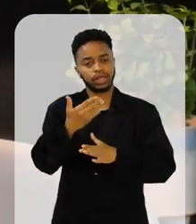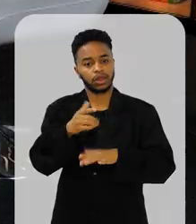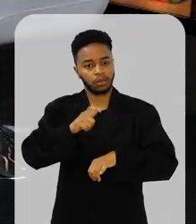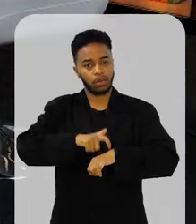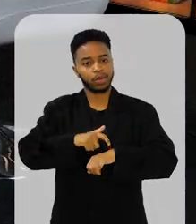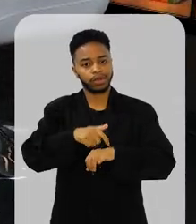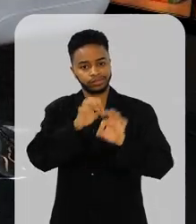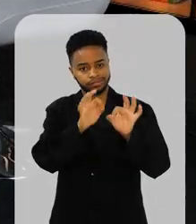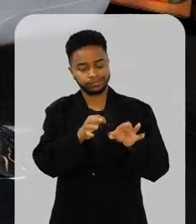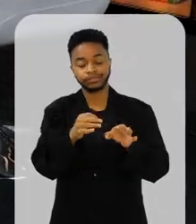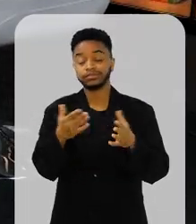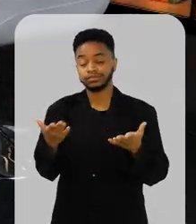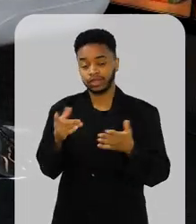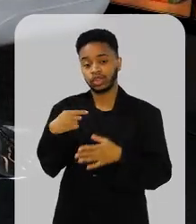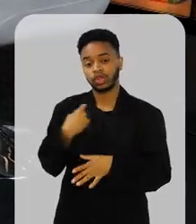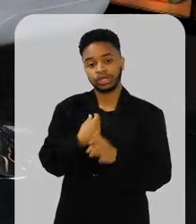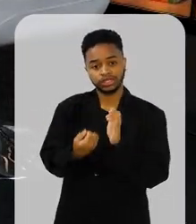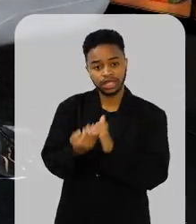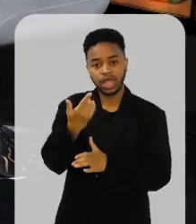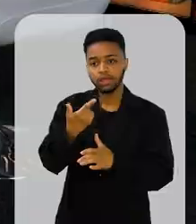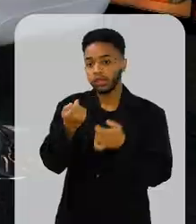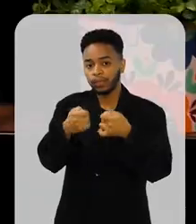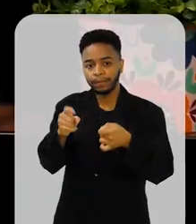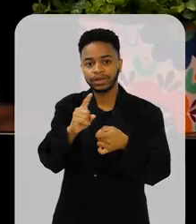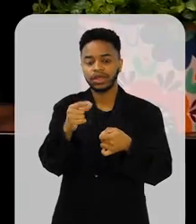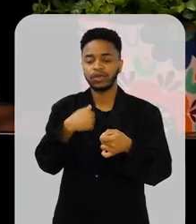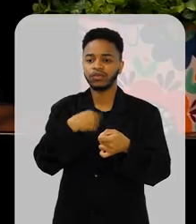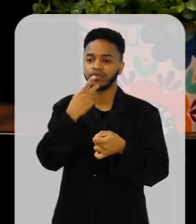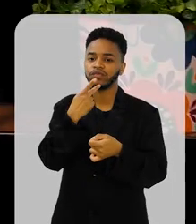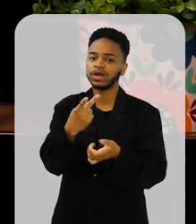gente faz, não precisamos, eu digo,